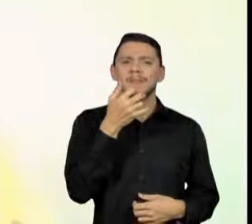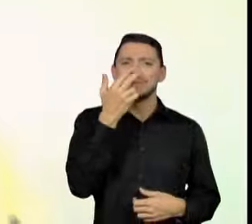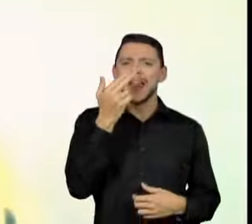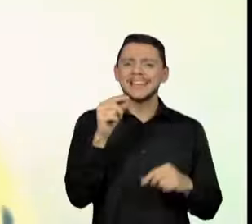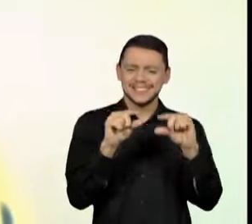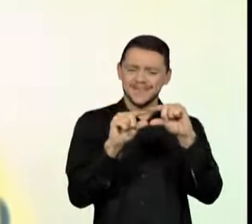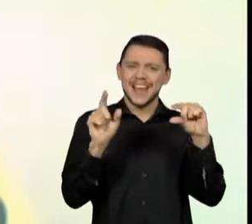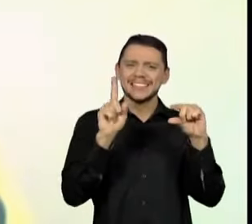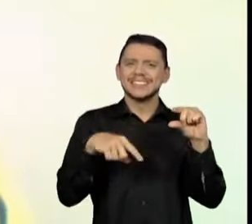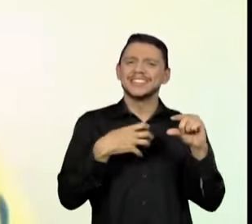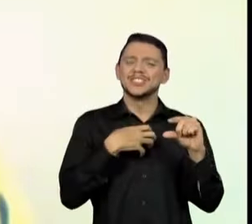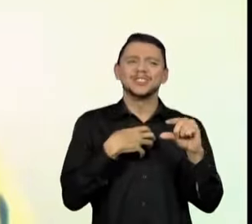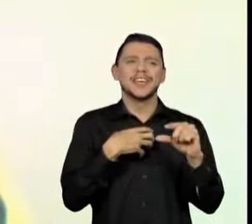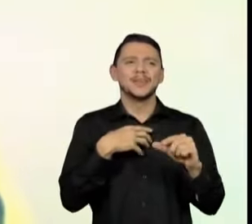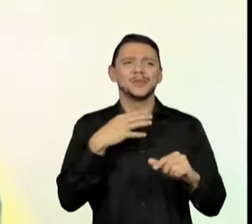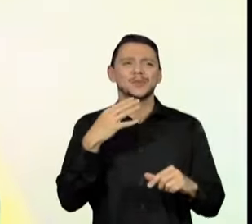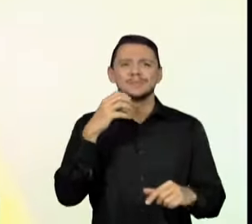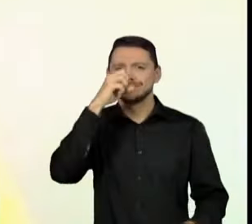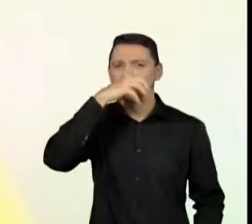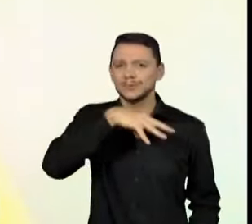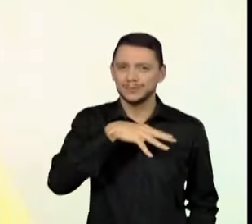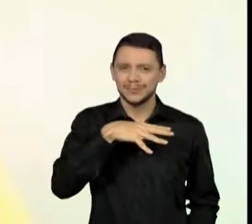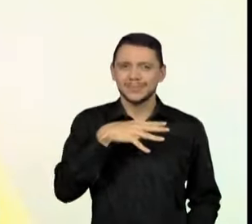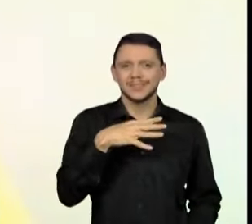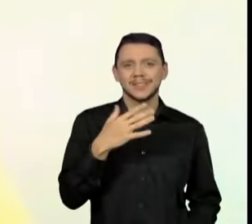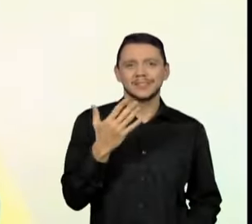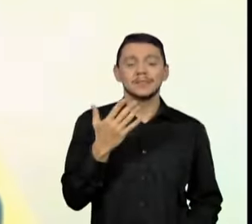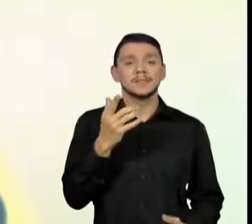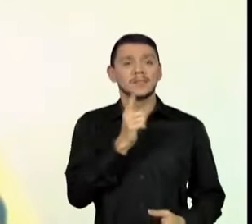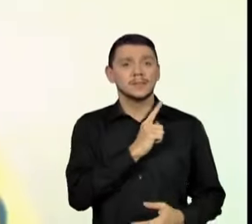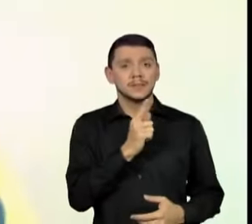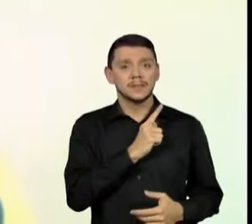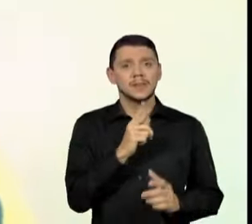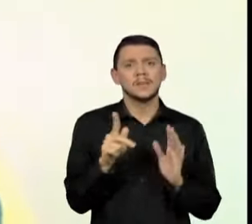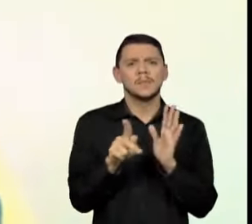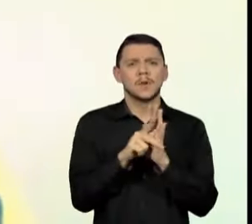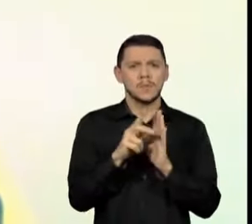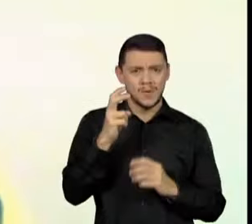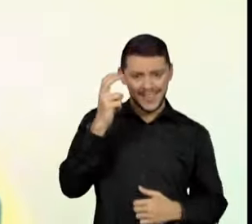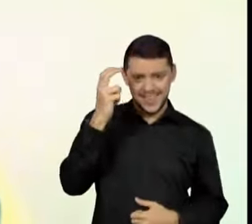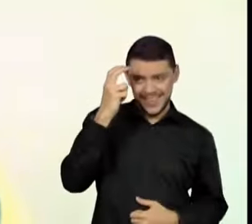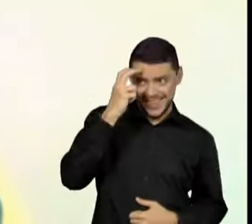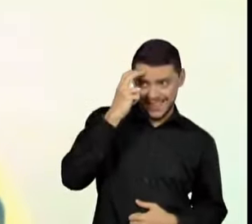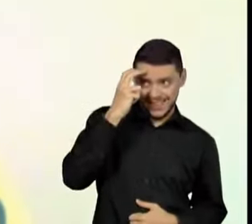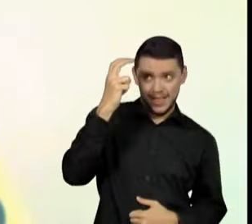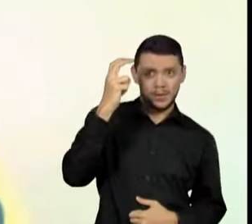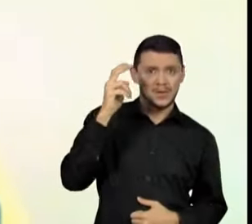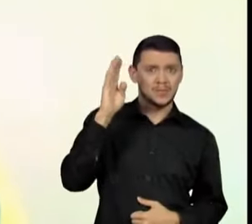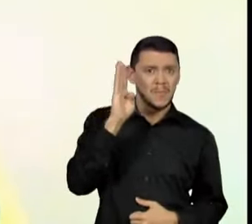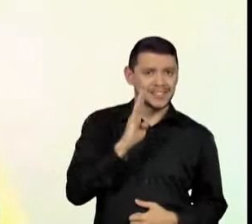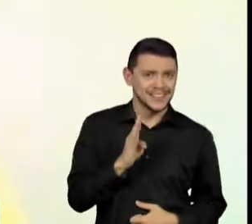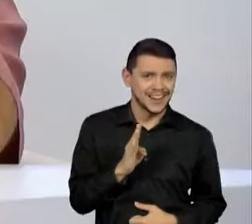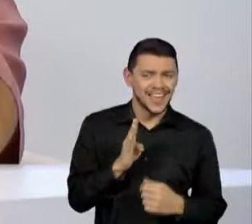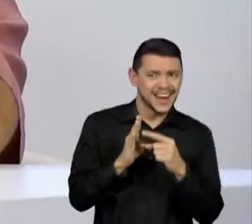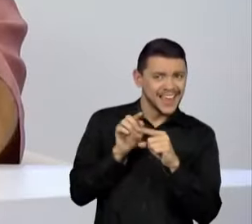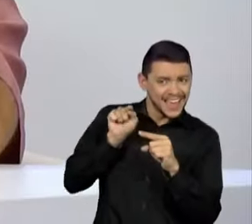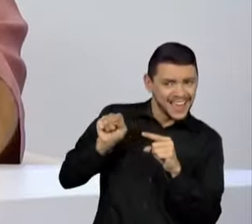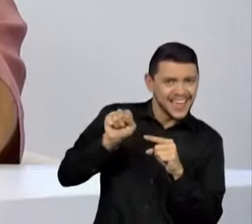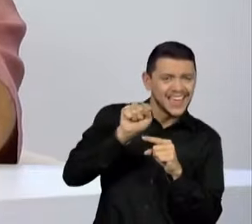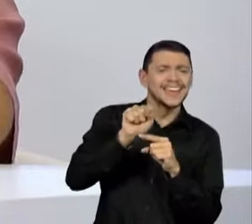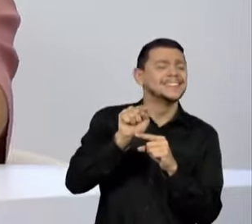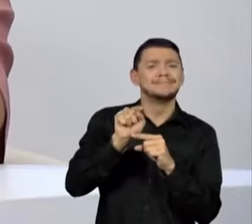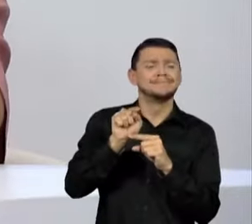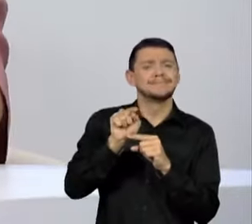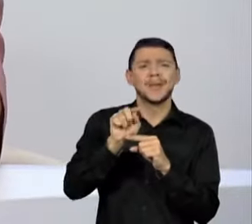frase agressiva, né? Mas quando eu falo que a intelectualidade brasileira é